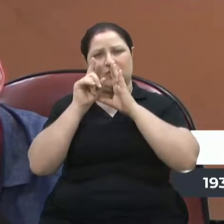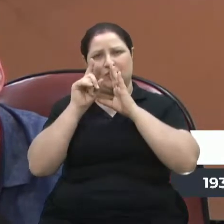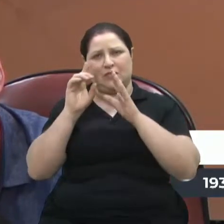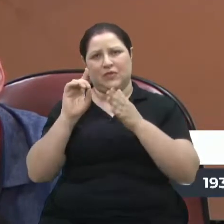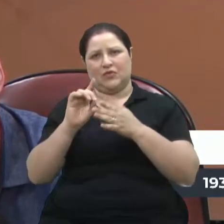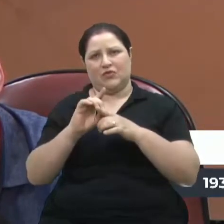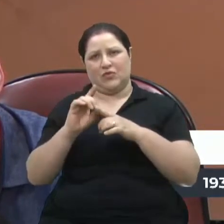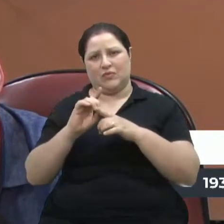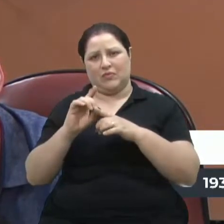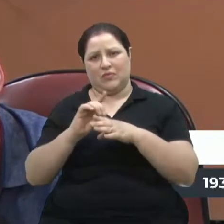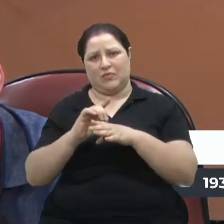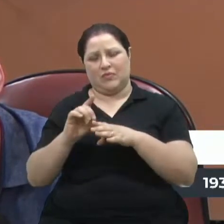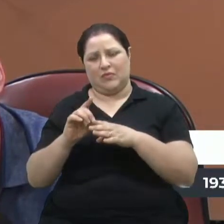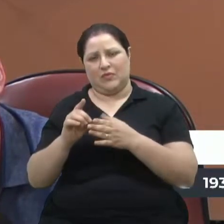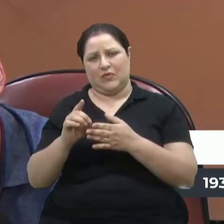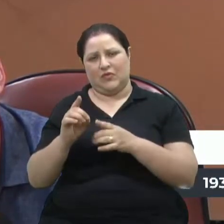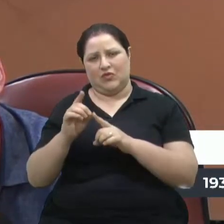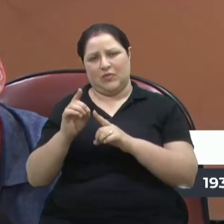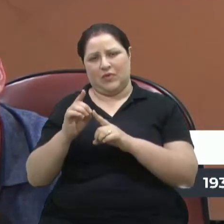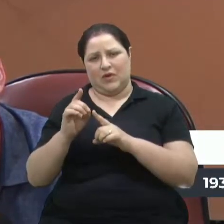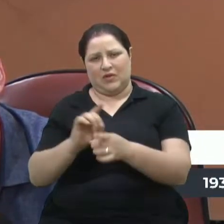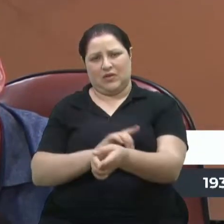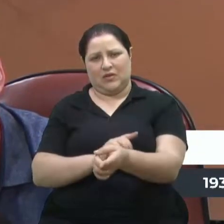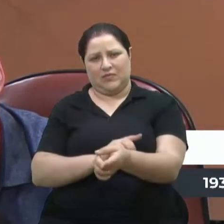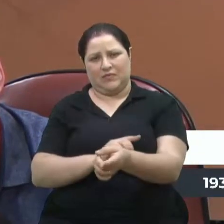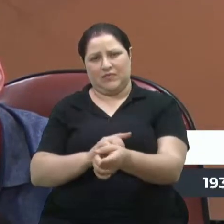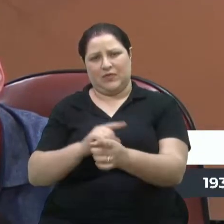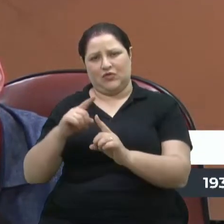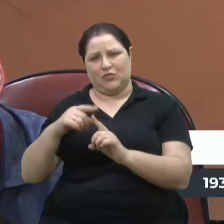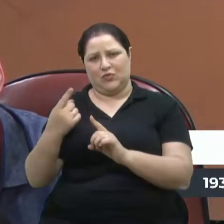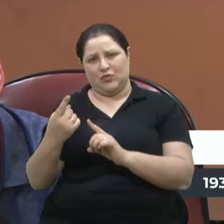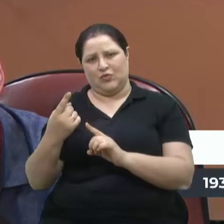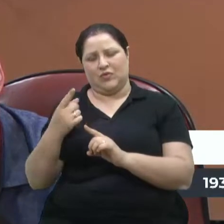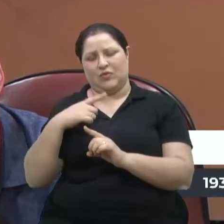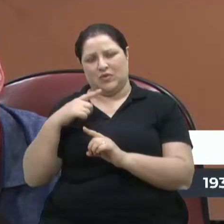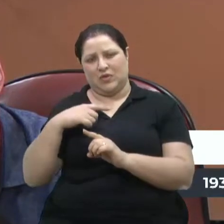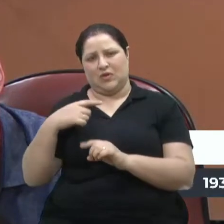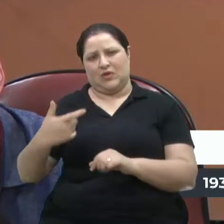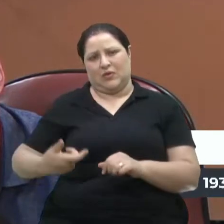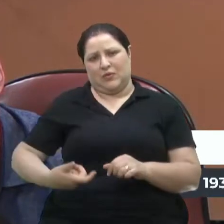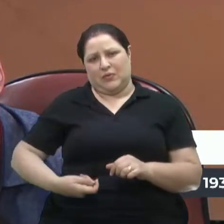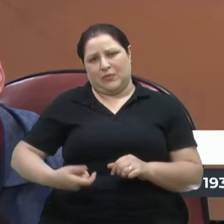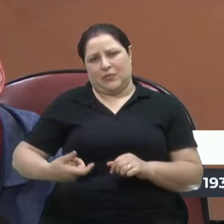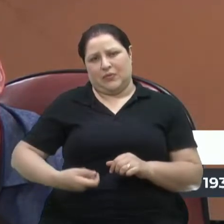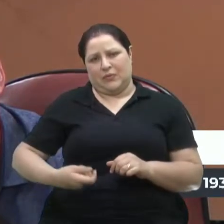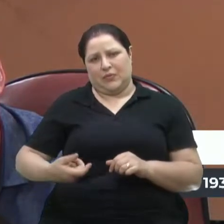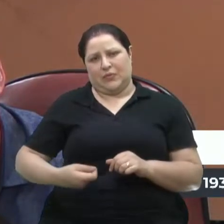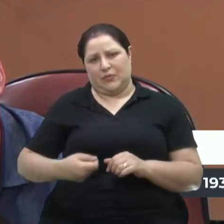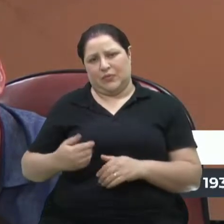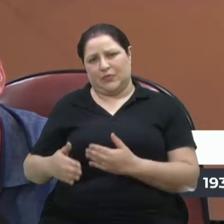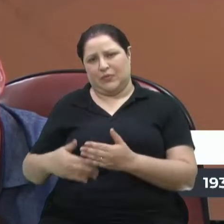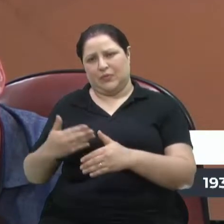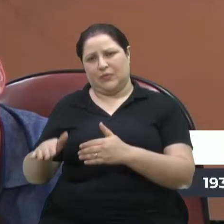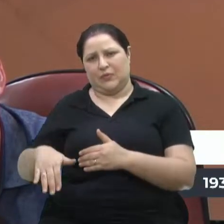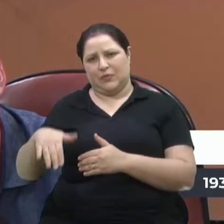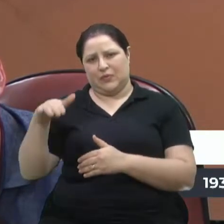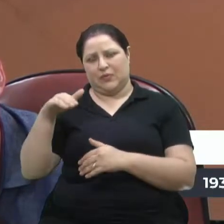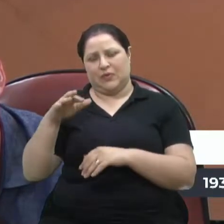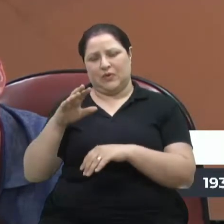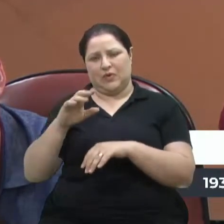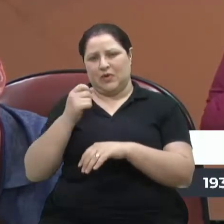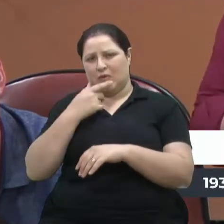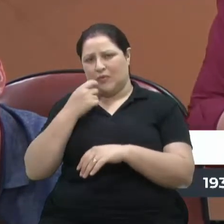tipo 1. Imediatamente ficou dependente do uso de insulina e, com o passar dos anos, de vários outros medicamentos para tratar os